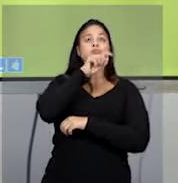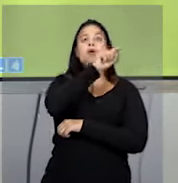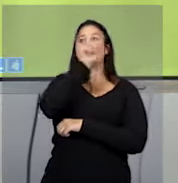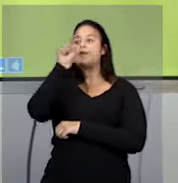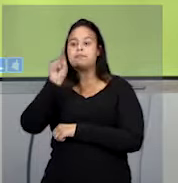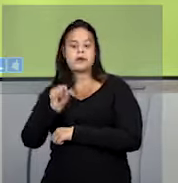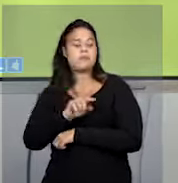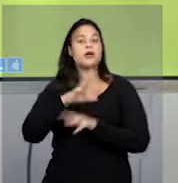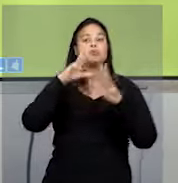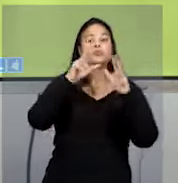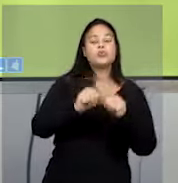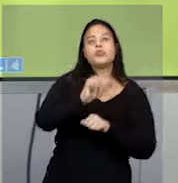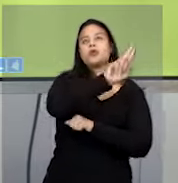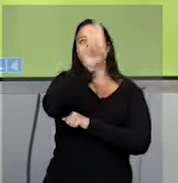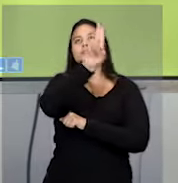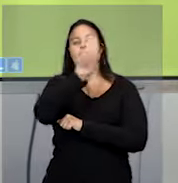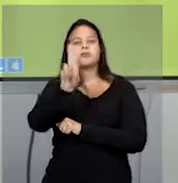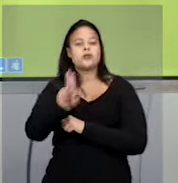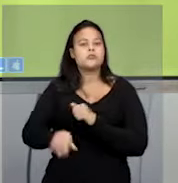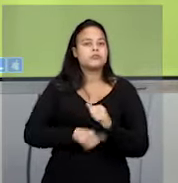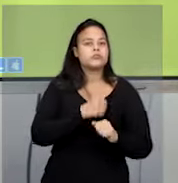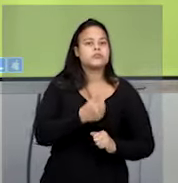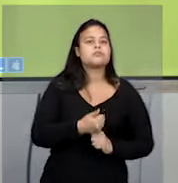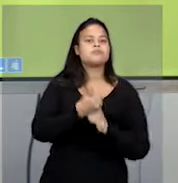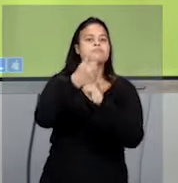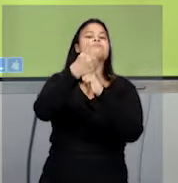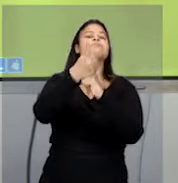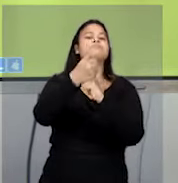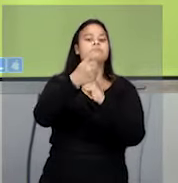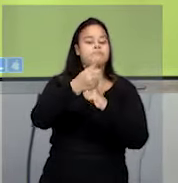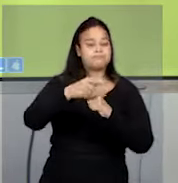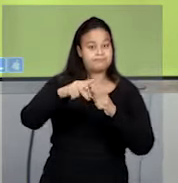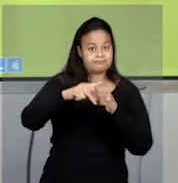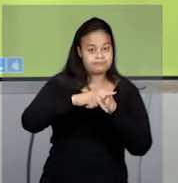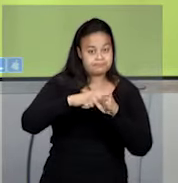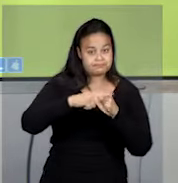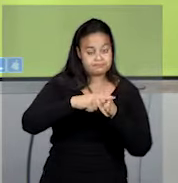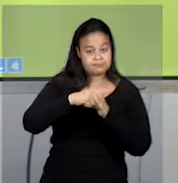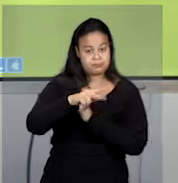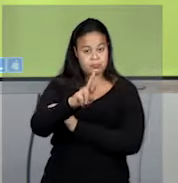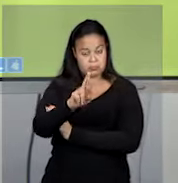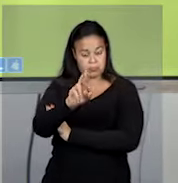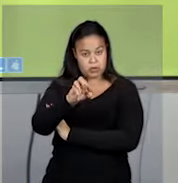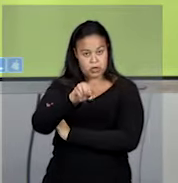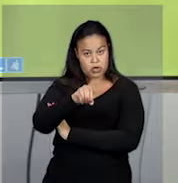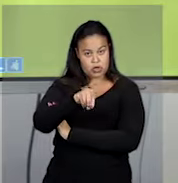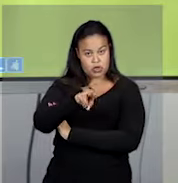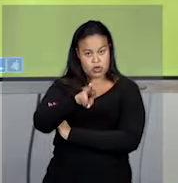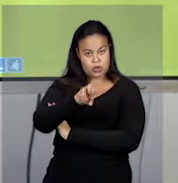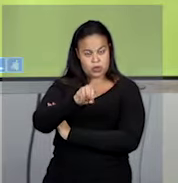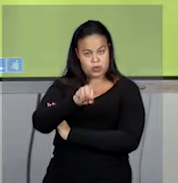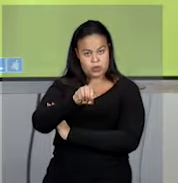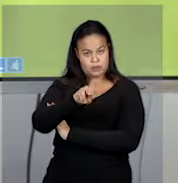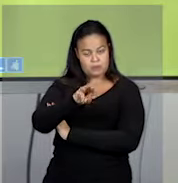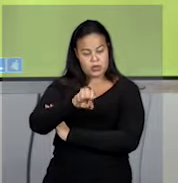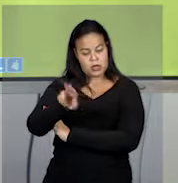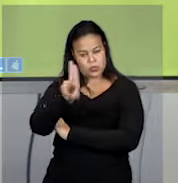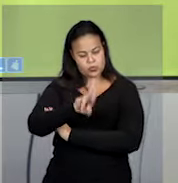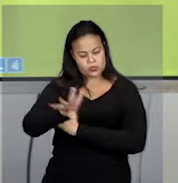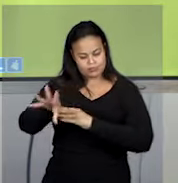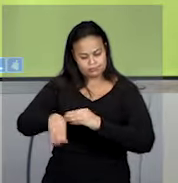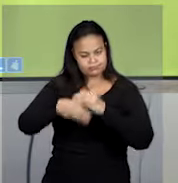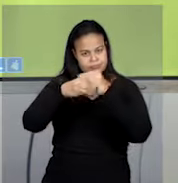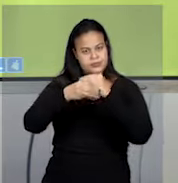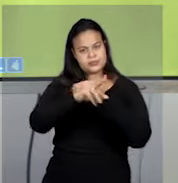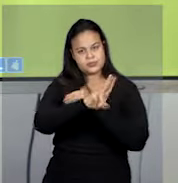que é nomeado pode ser substituído por um pronome, que é para ficar no lugar do nome,